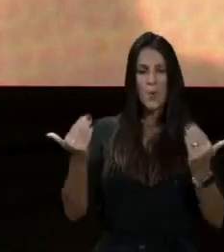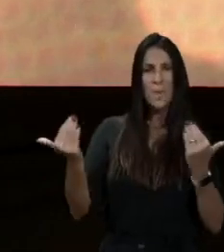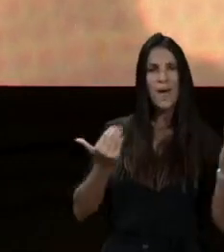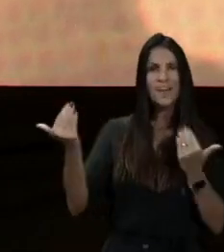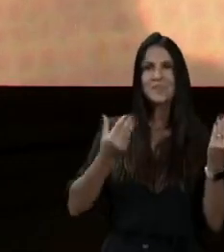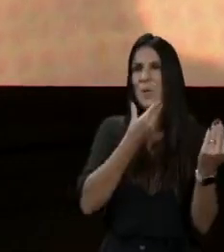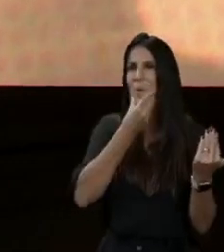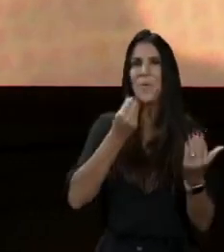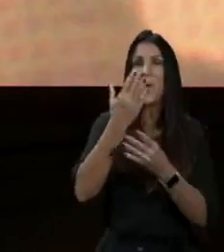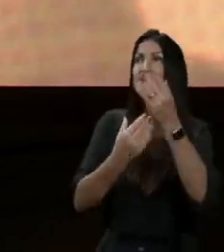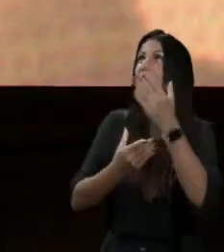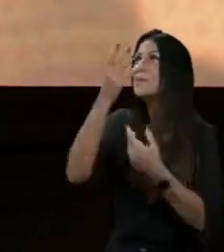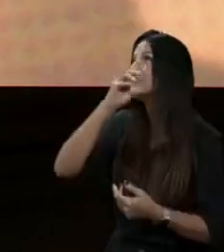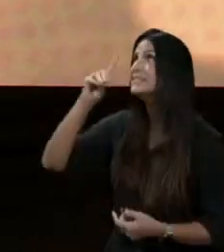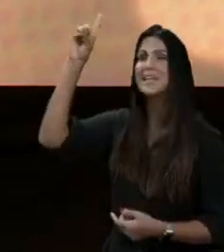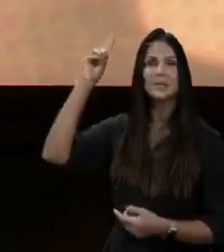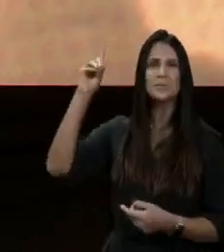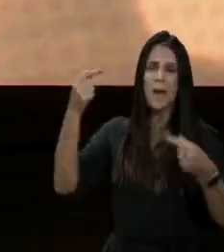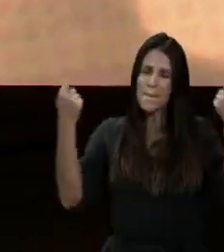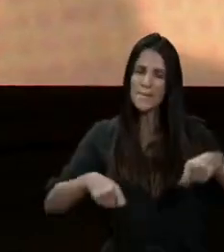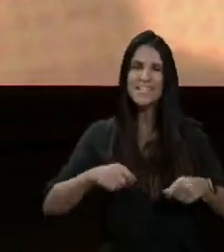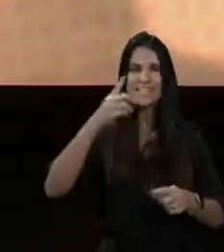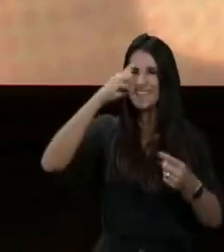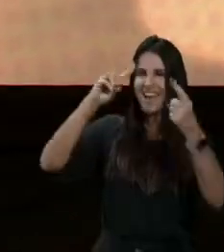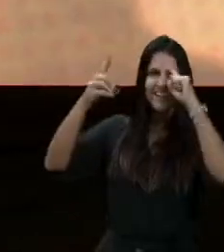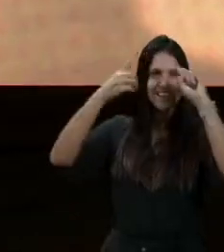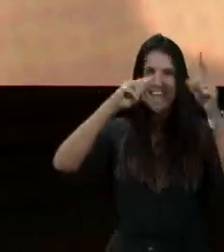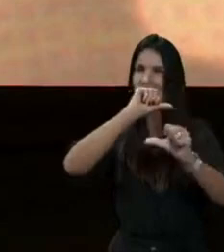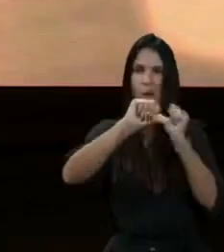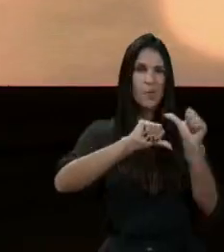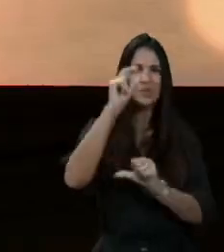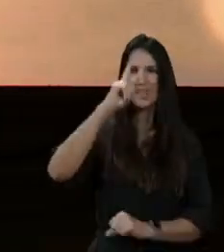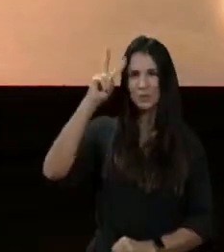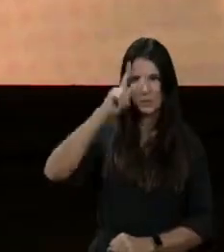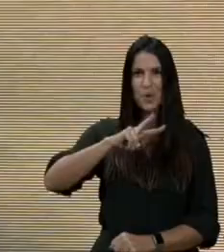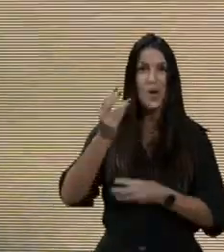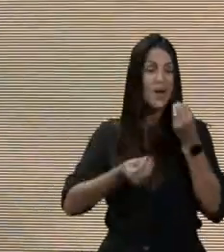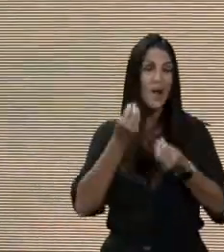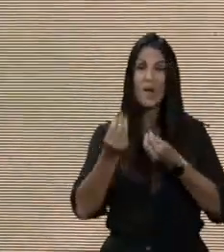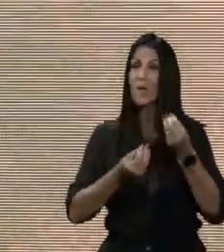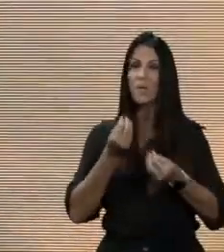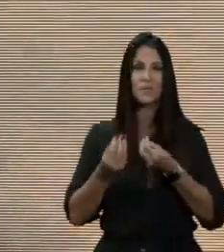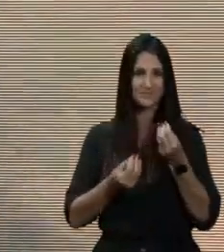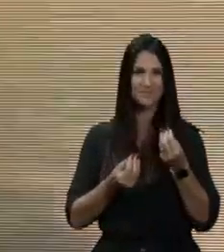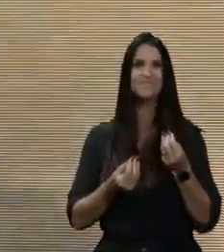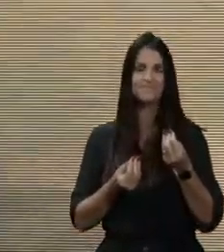sociedade numa tem criatividade nos da história e como como